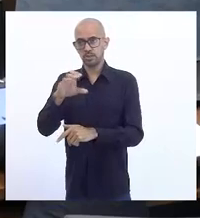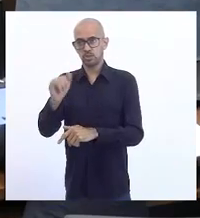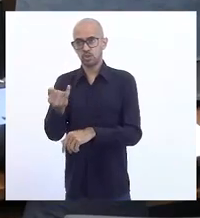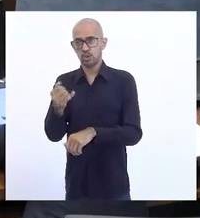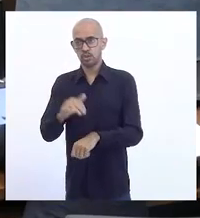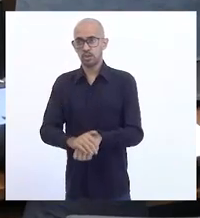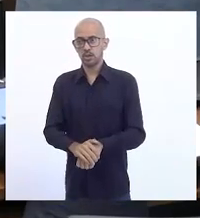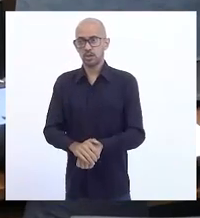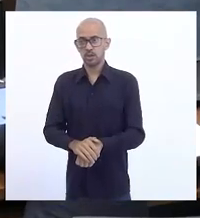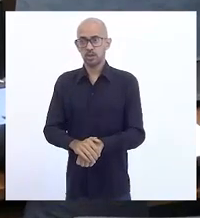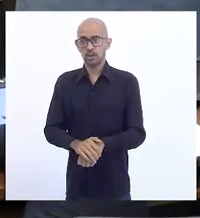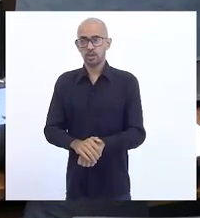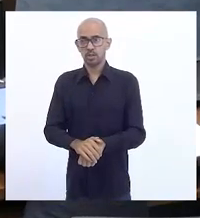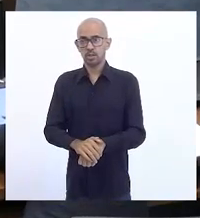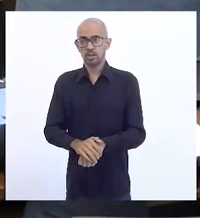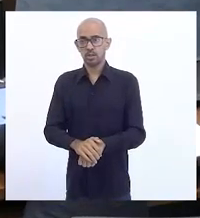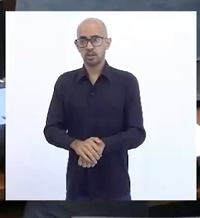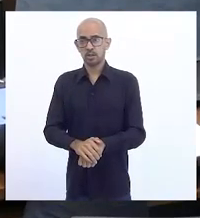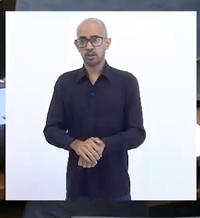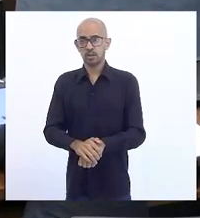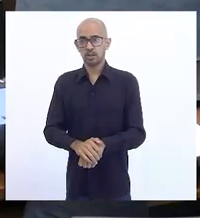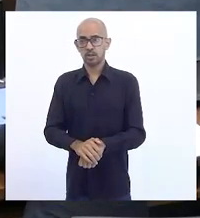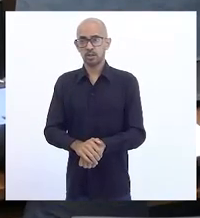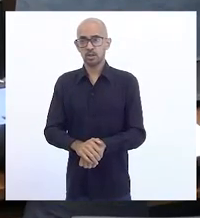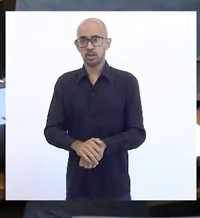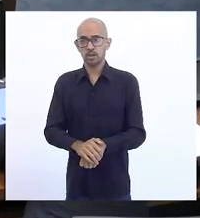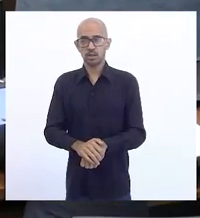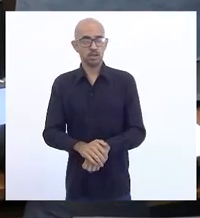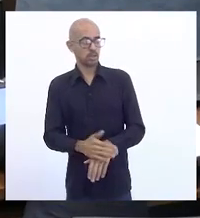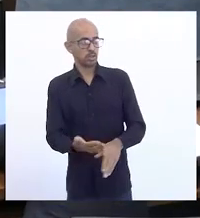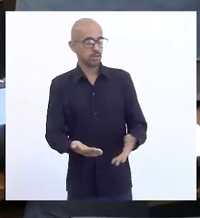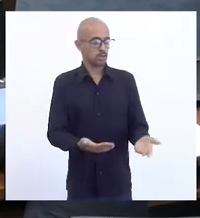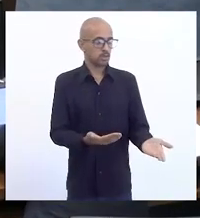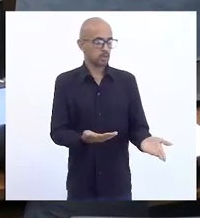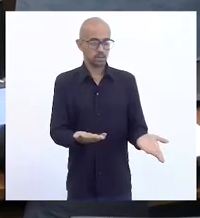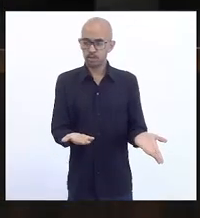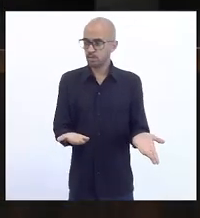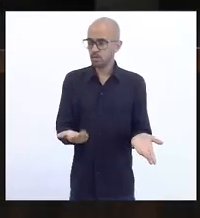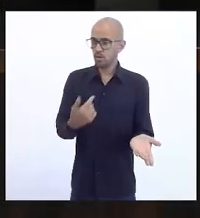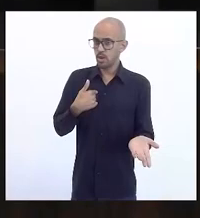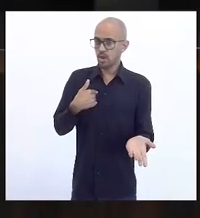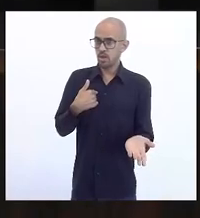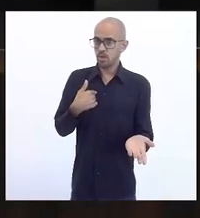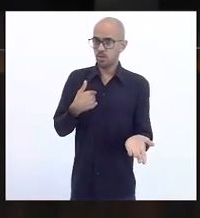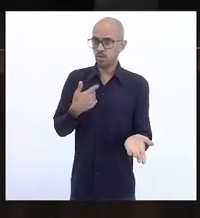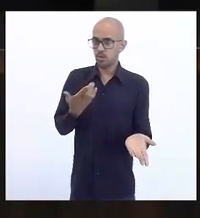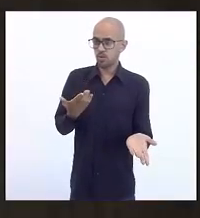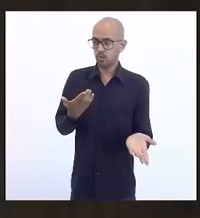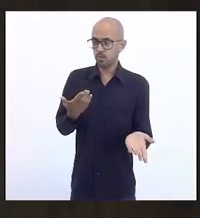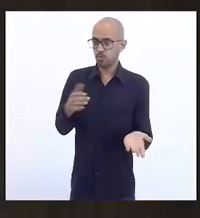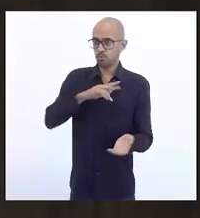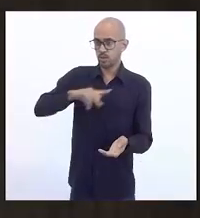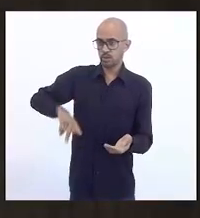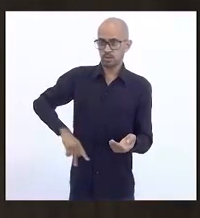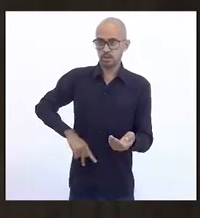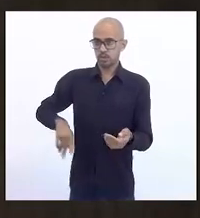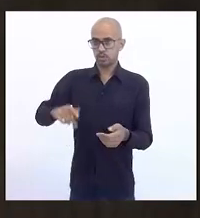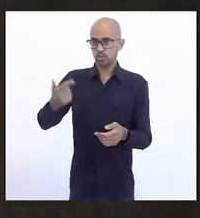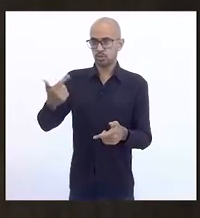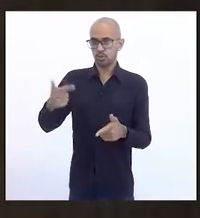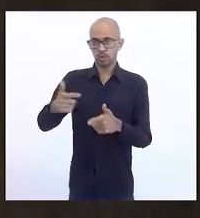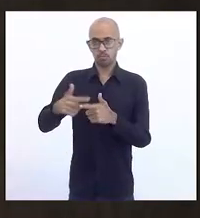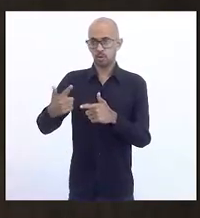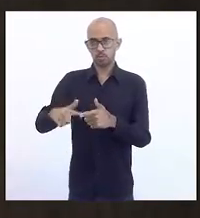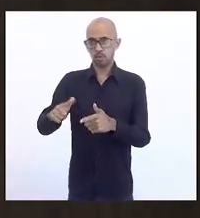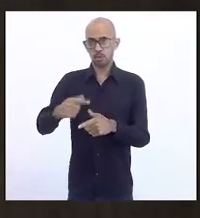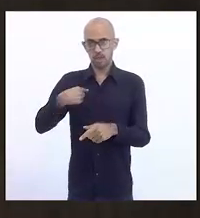Vou recolher as emendas, senhor presidente. Eu tenho... Vossa Excelência fez emenda nesse sentido? Não, presidente, não tem problema. Pode acolher,